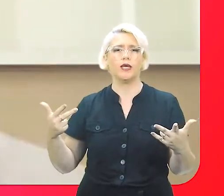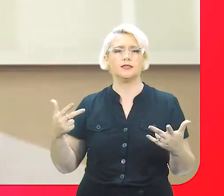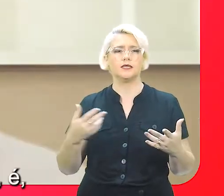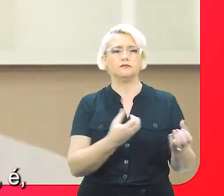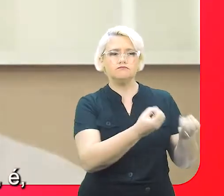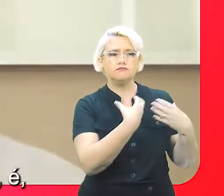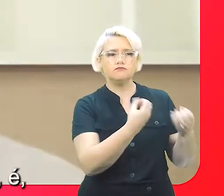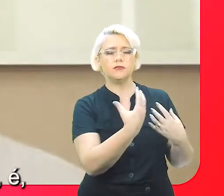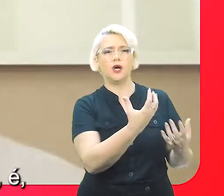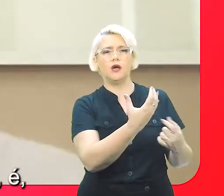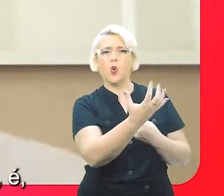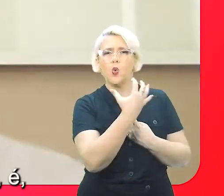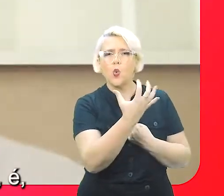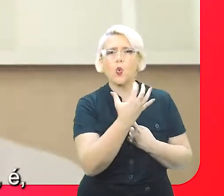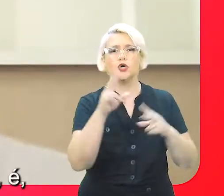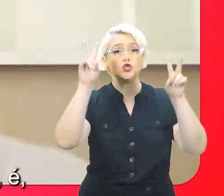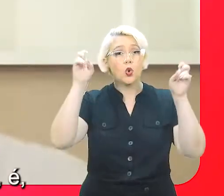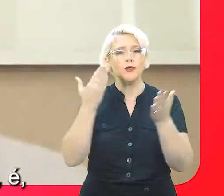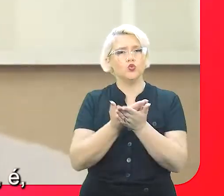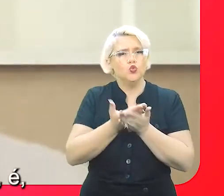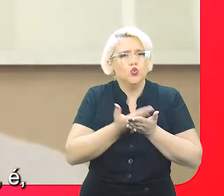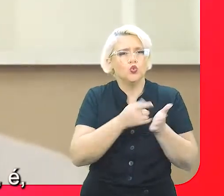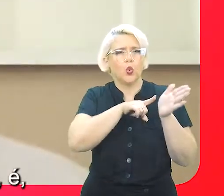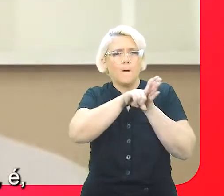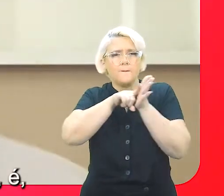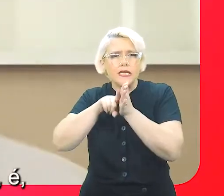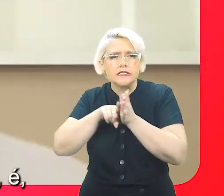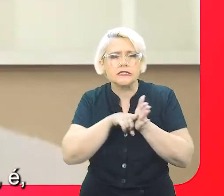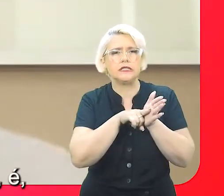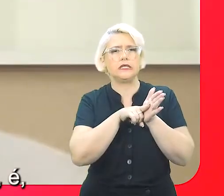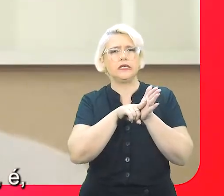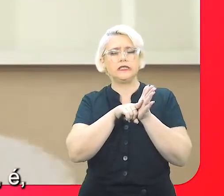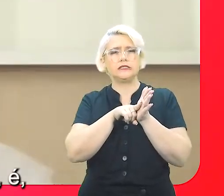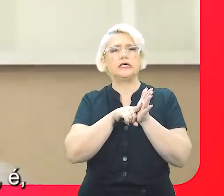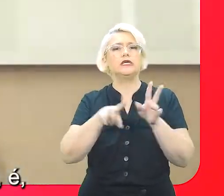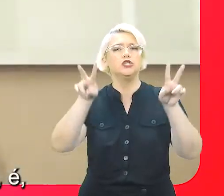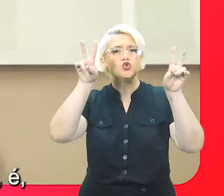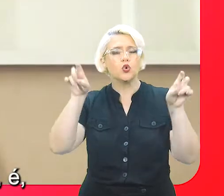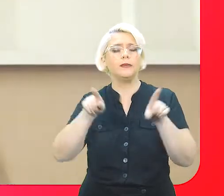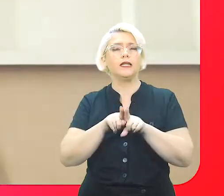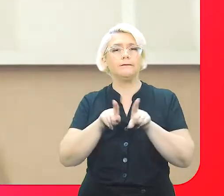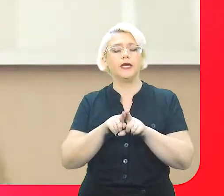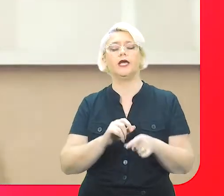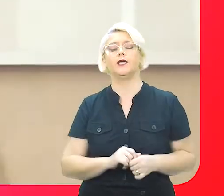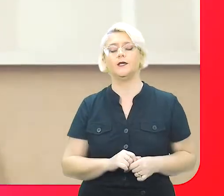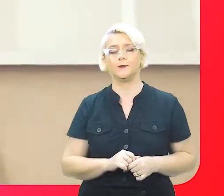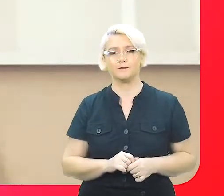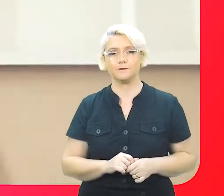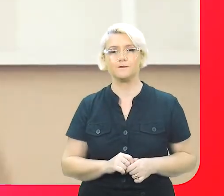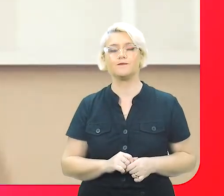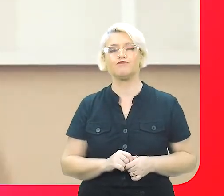gente, relacionada a estudo e relacionada também